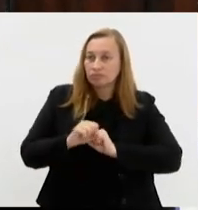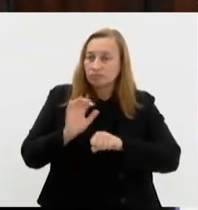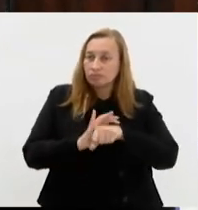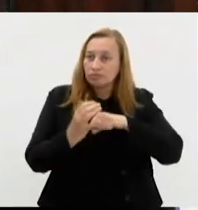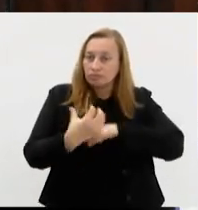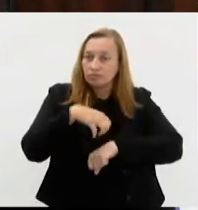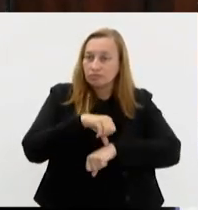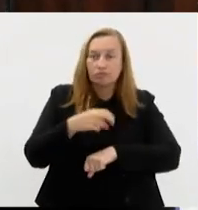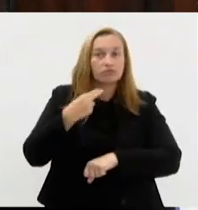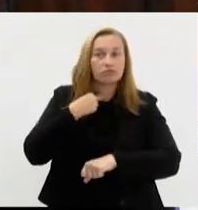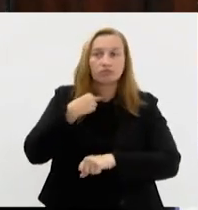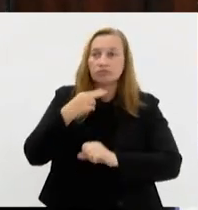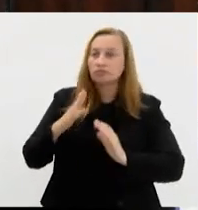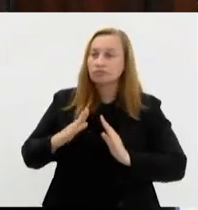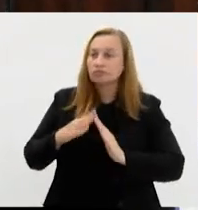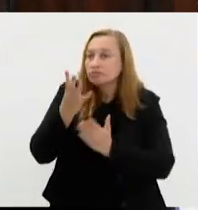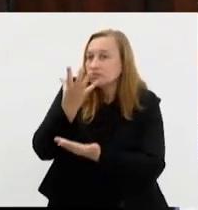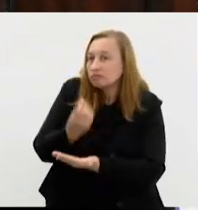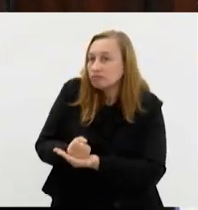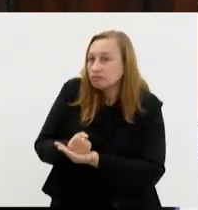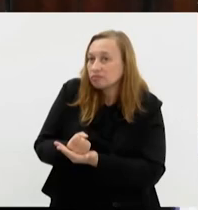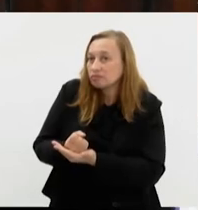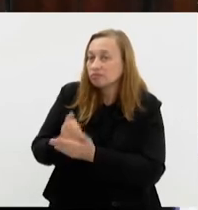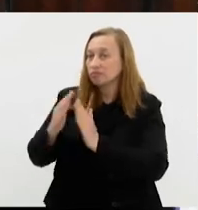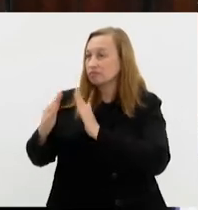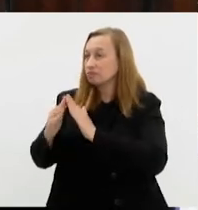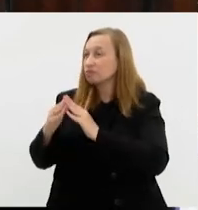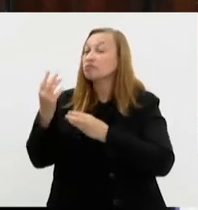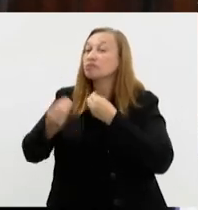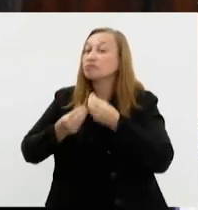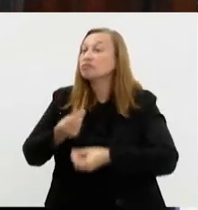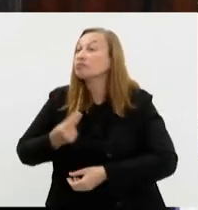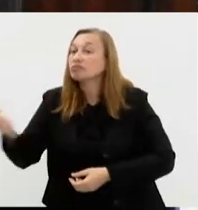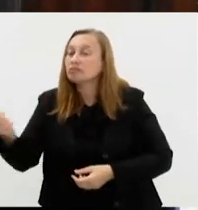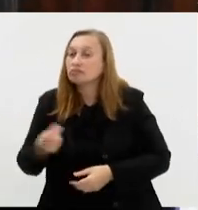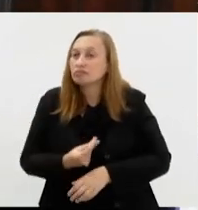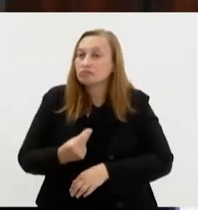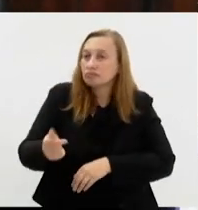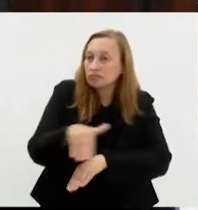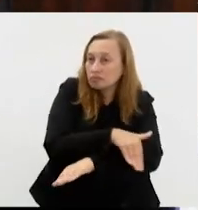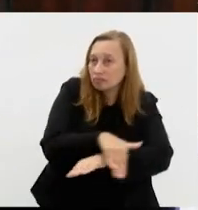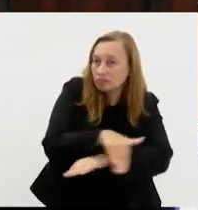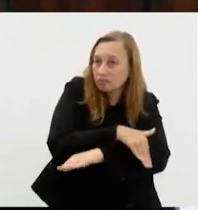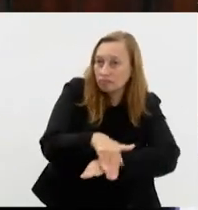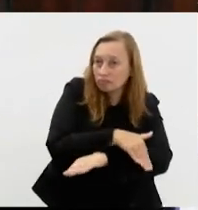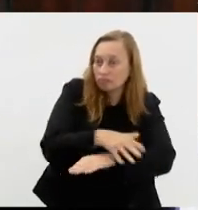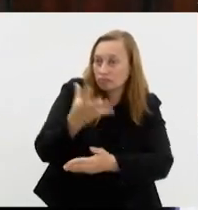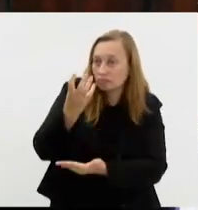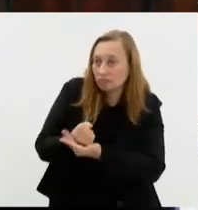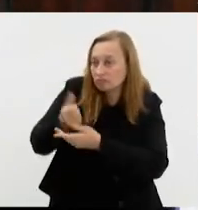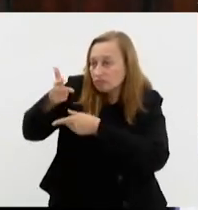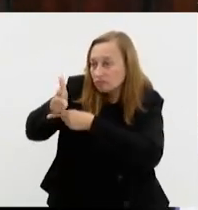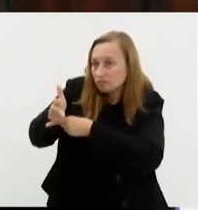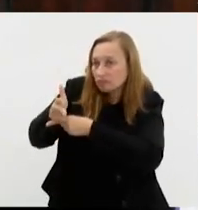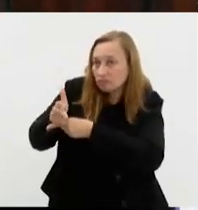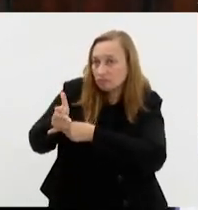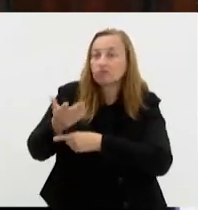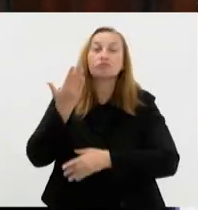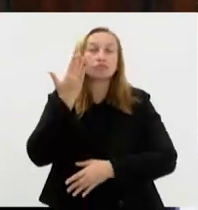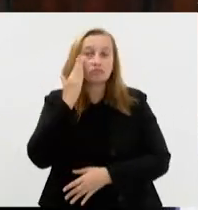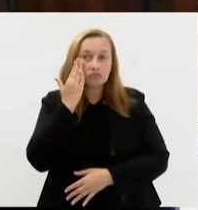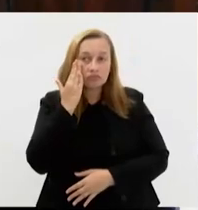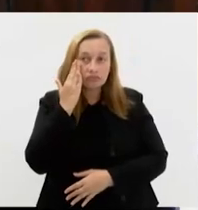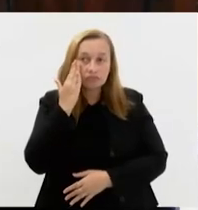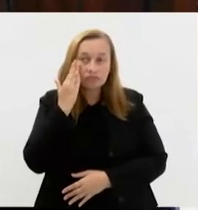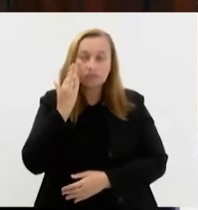dele como é que ele vai fazer ele vai ter que ir aonde ele vai ter que sair da casa dele para ir para um hotel para fazer um vídeo e entendi